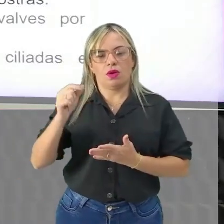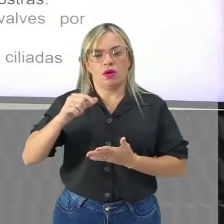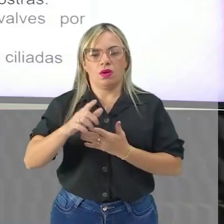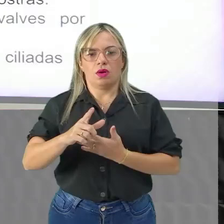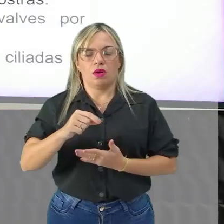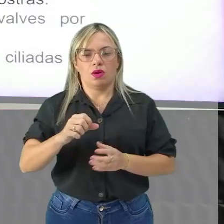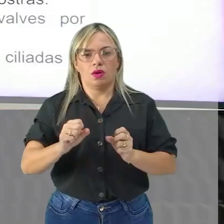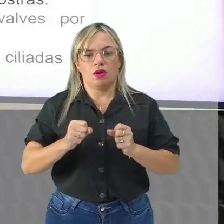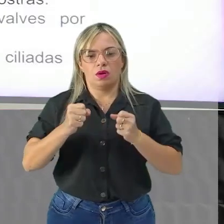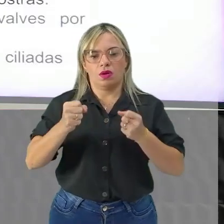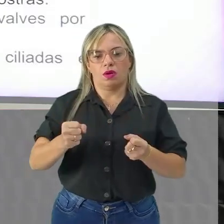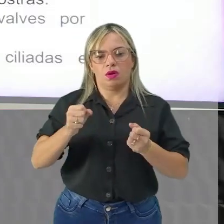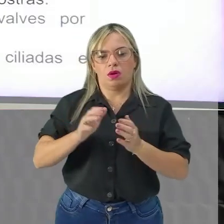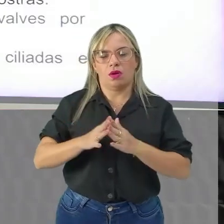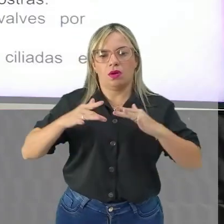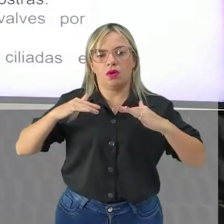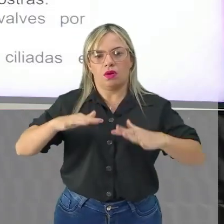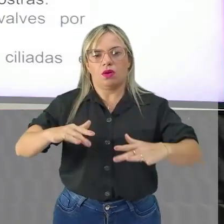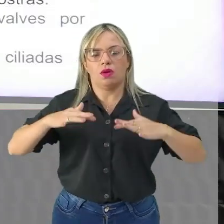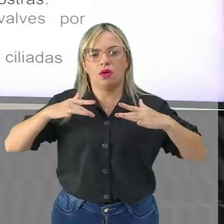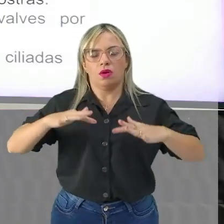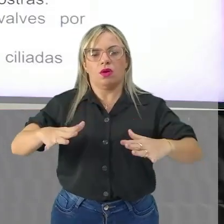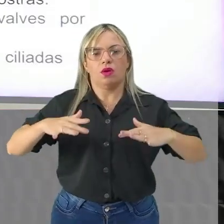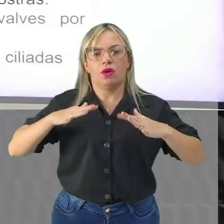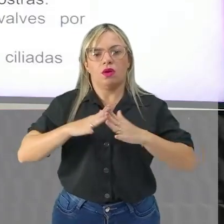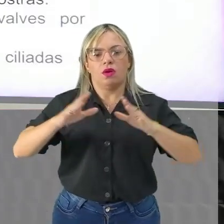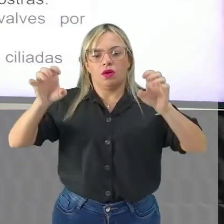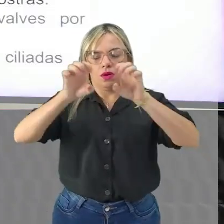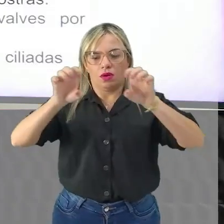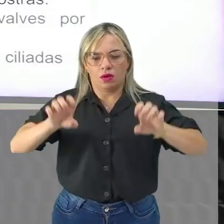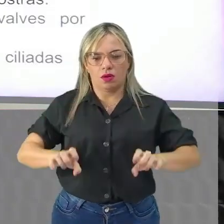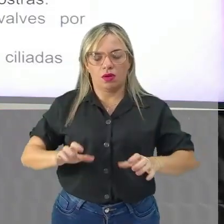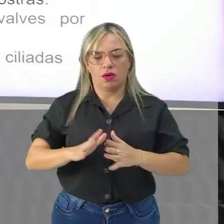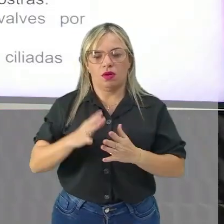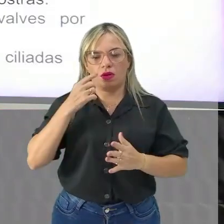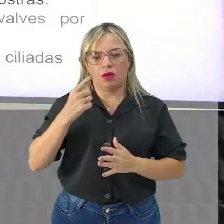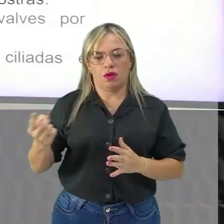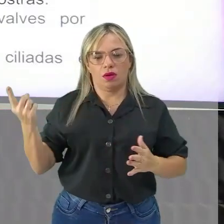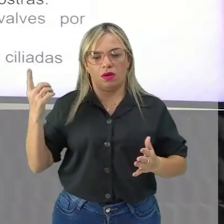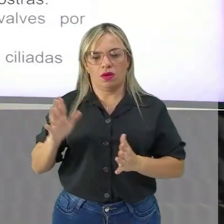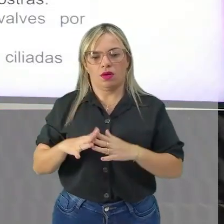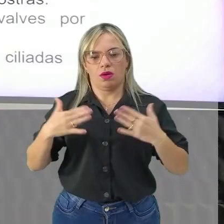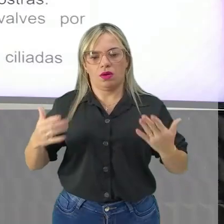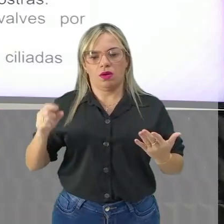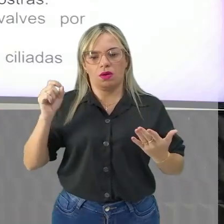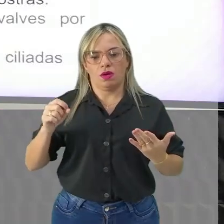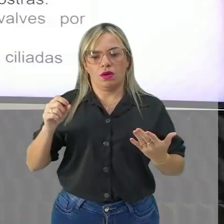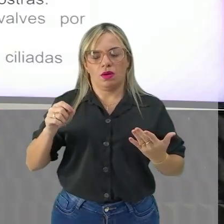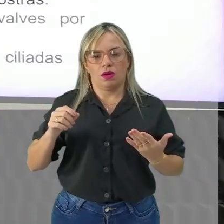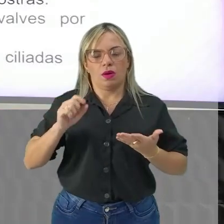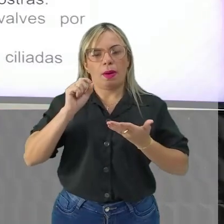uma possibilidade de locomoção, eles têm estruturas de locomoção e eles se